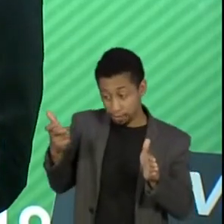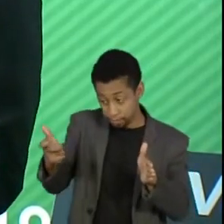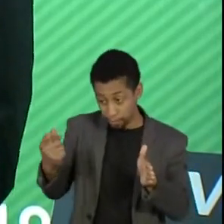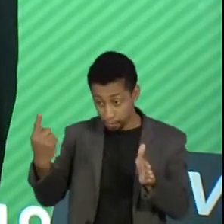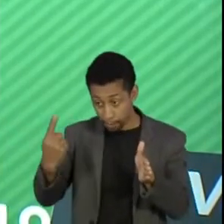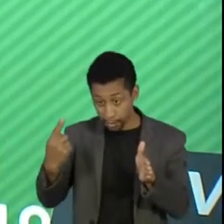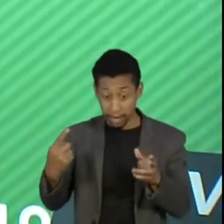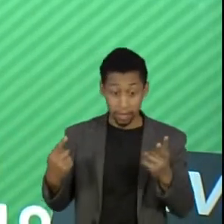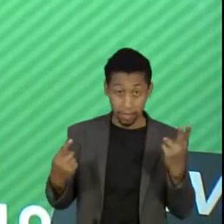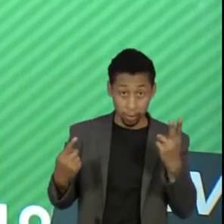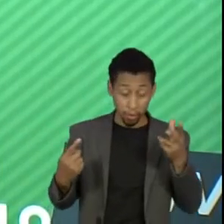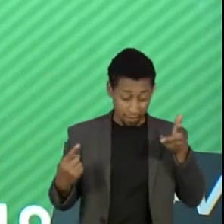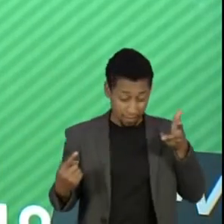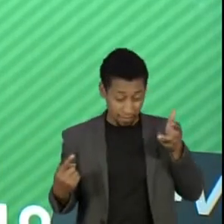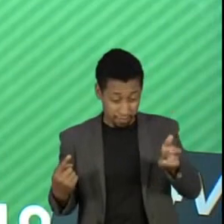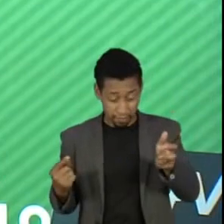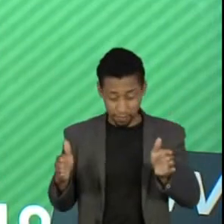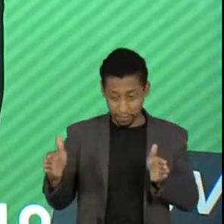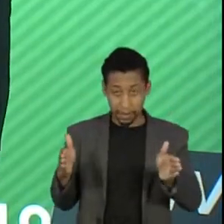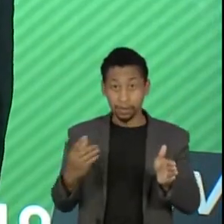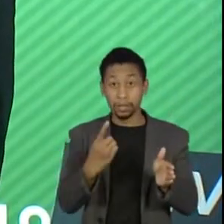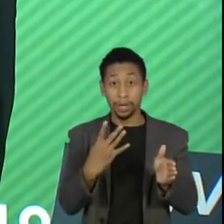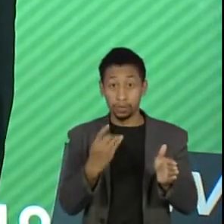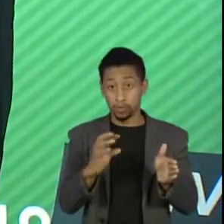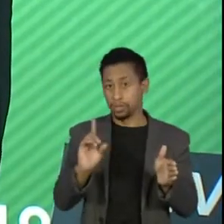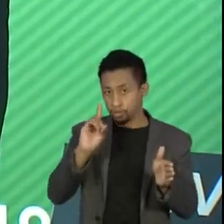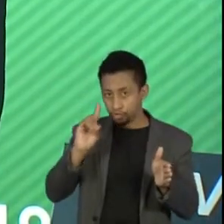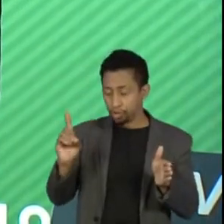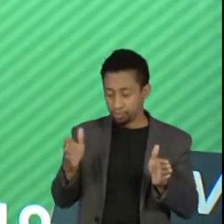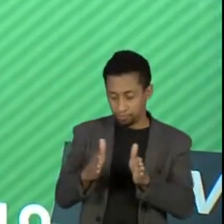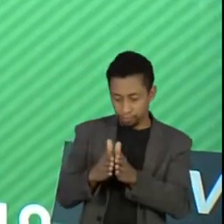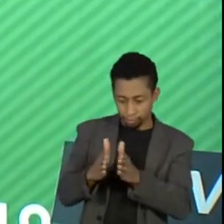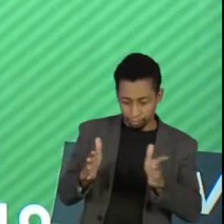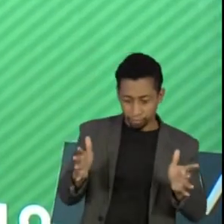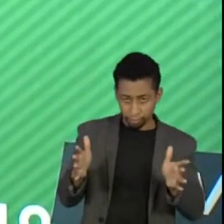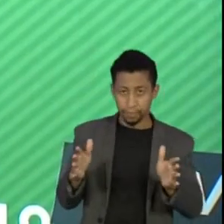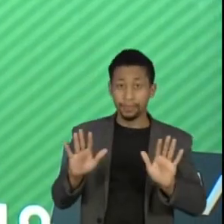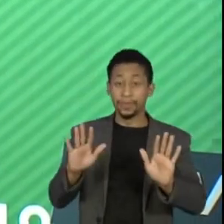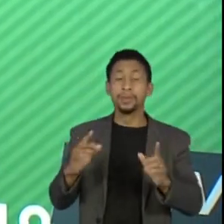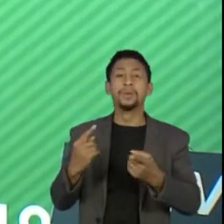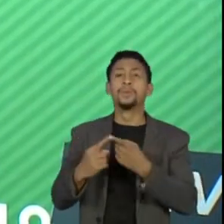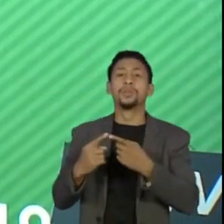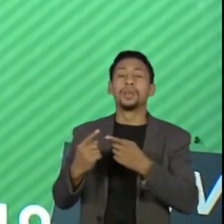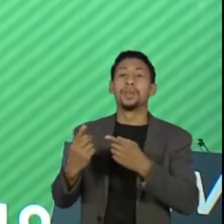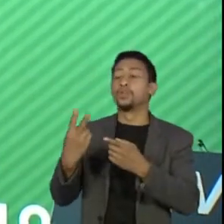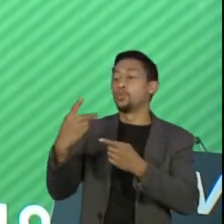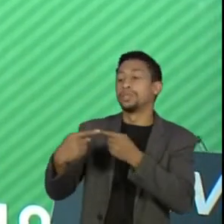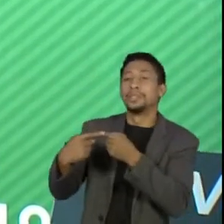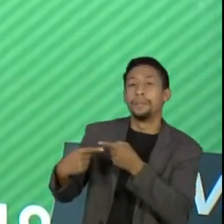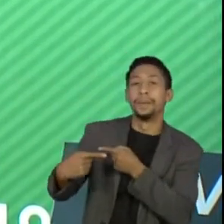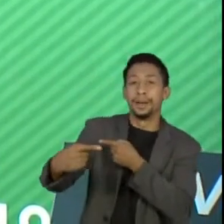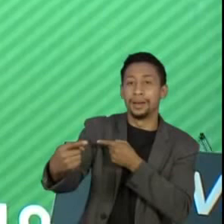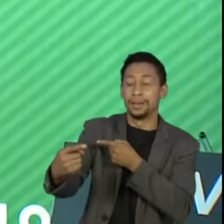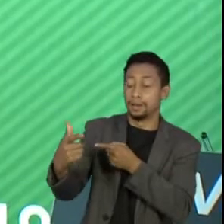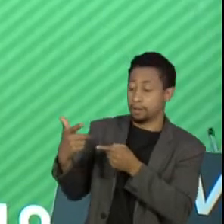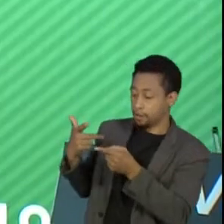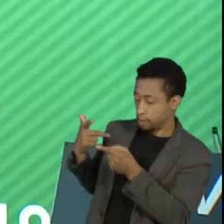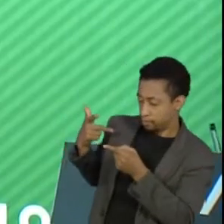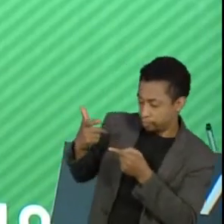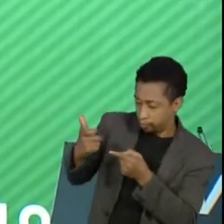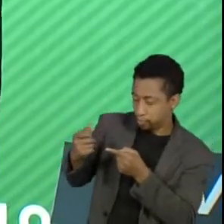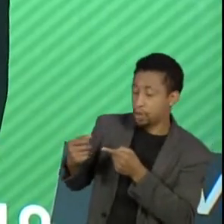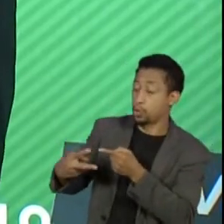importante? Porque para essas pessoas que estão em altíssimo risco, 2 semanas de diferença é um risco